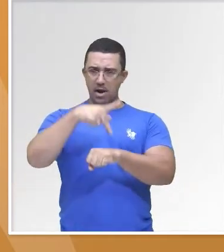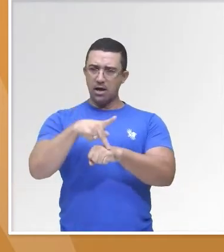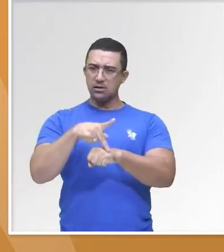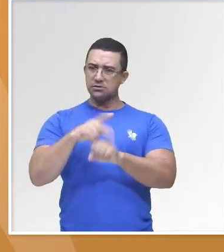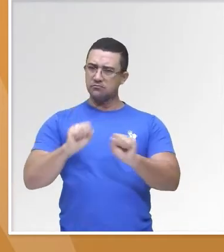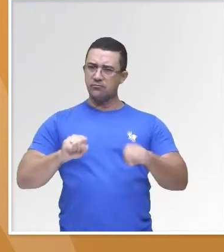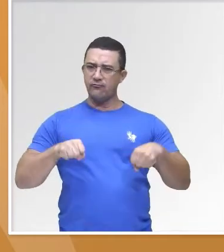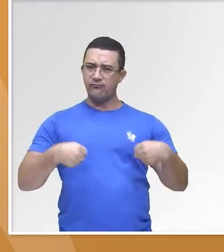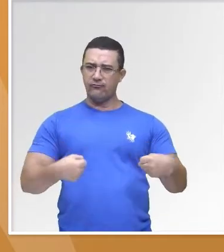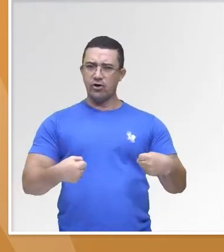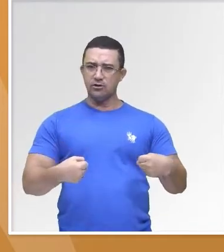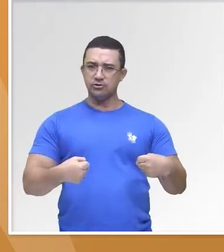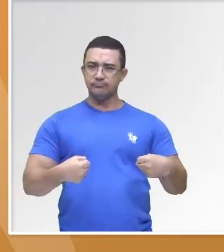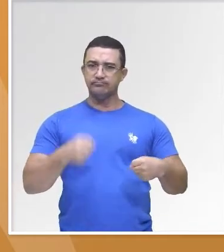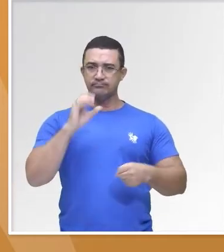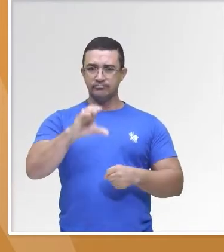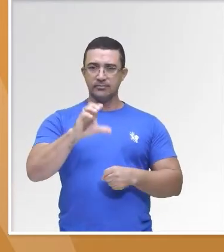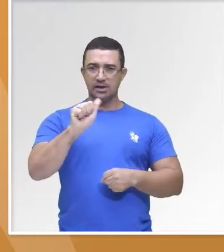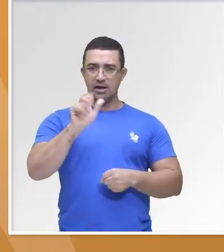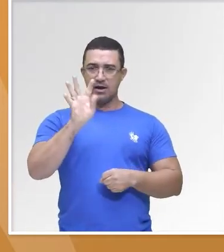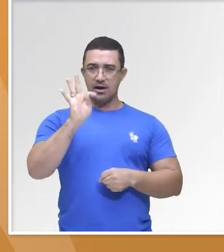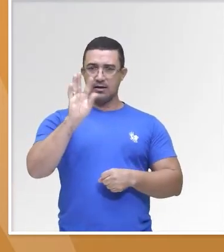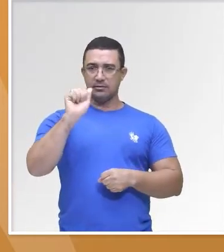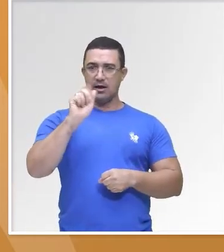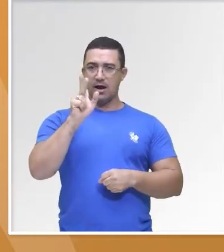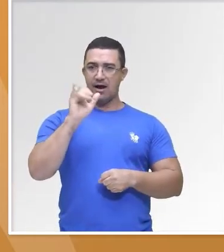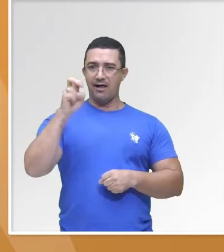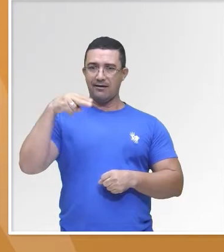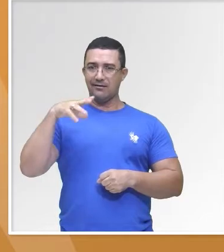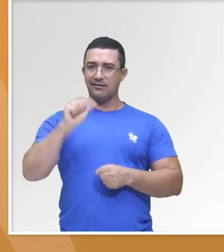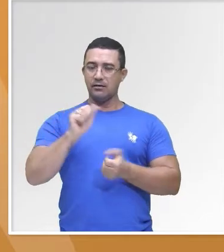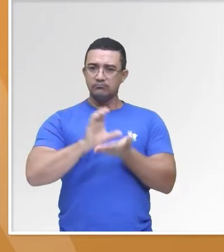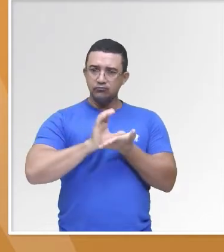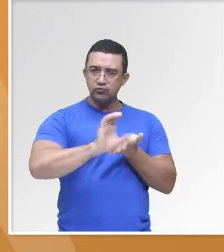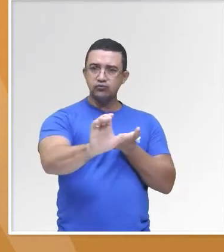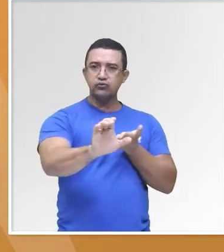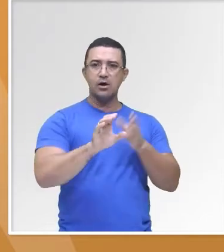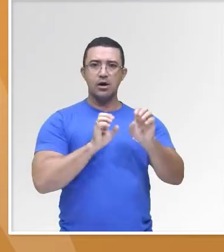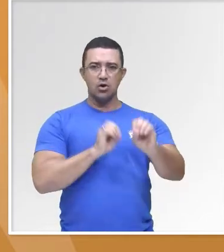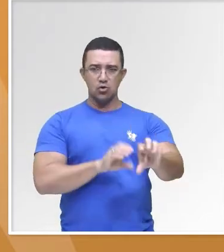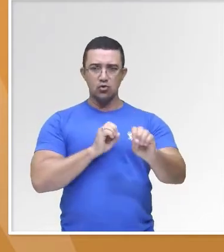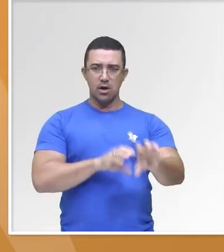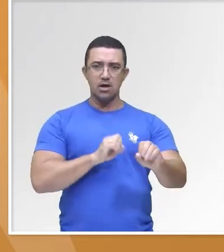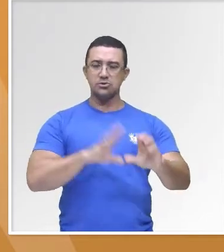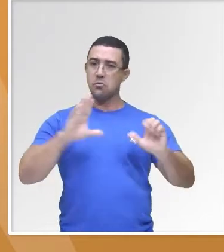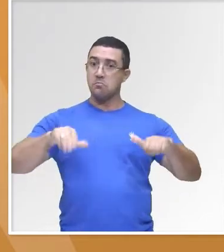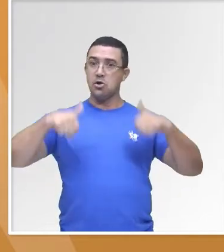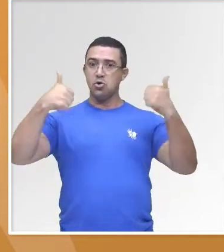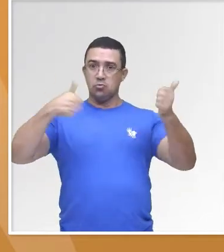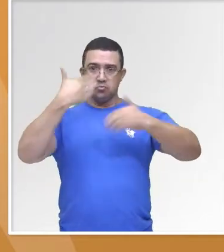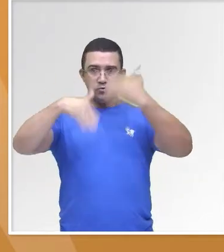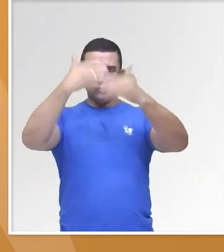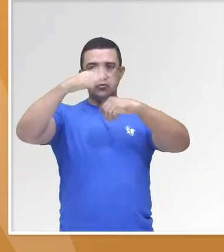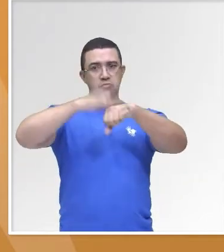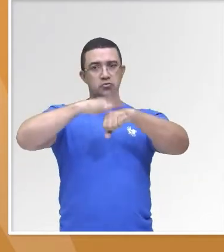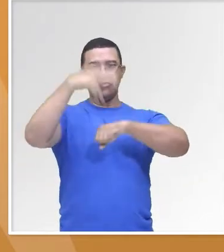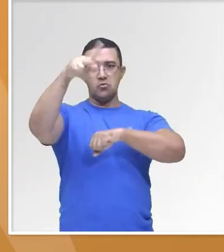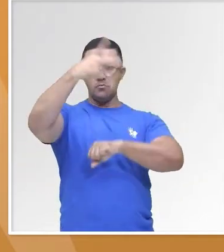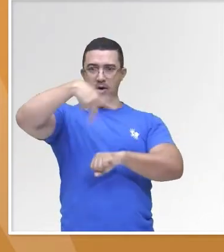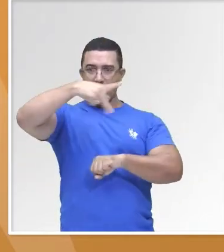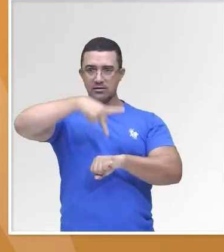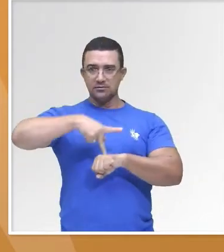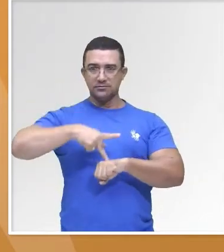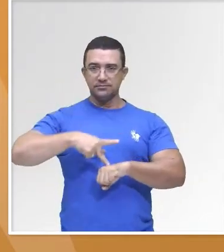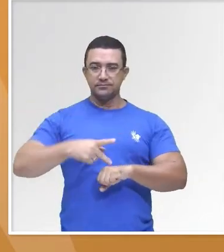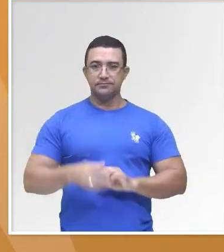Queridos, Catarina viu na educação a possibilidade de engrandecer o seu país. Olha que